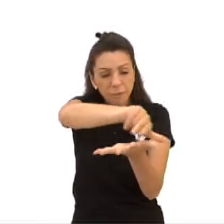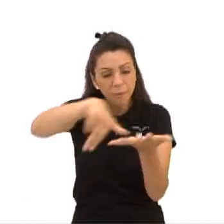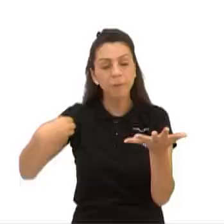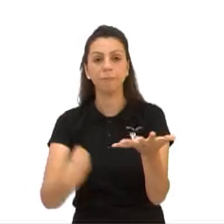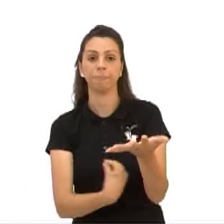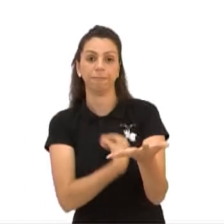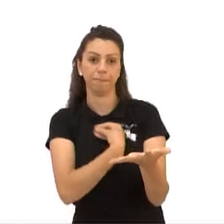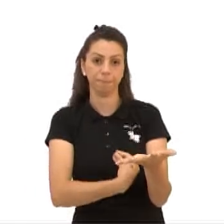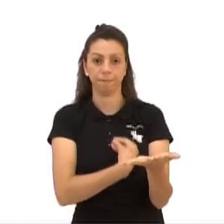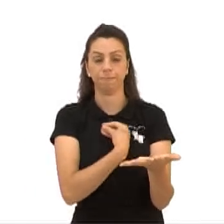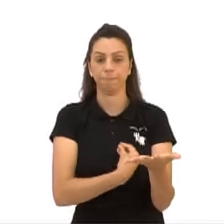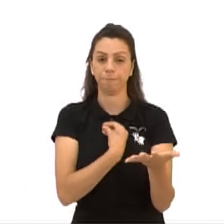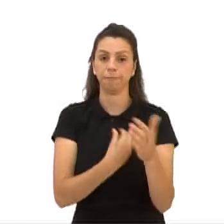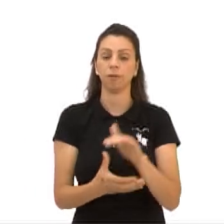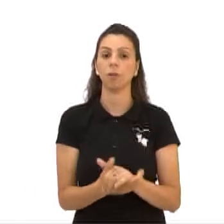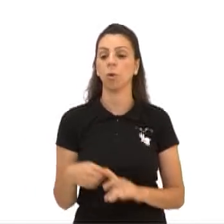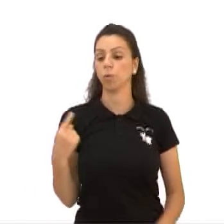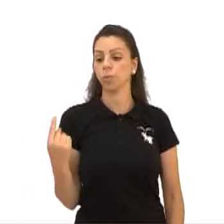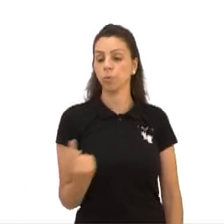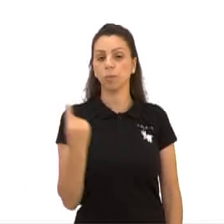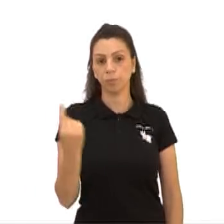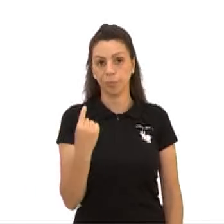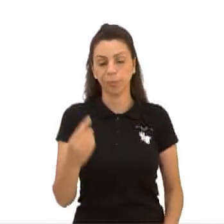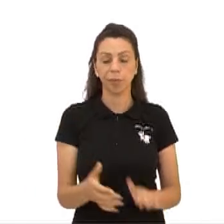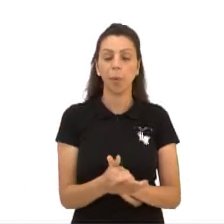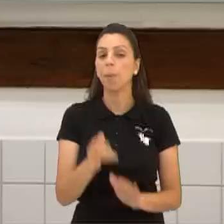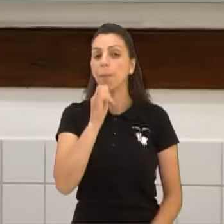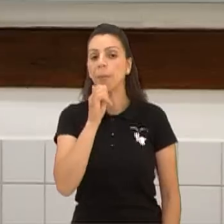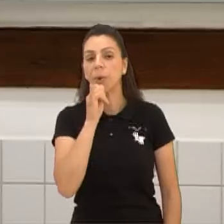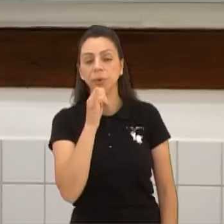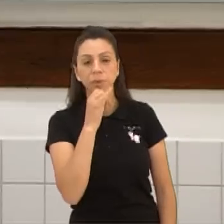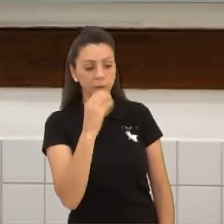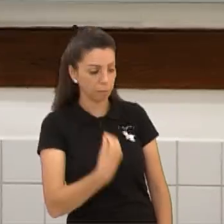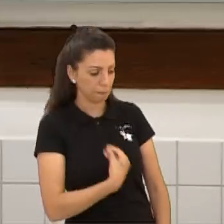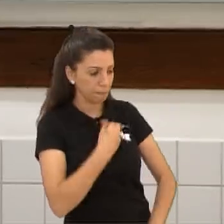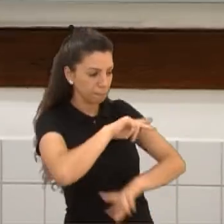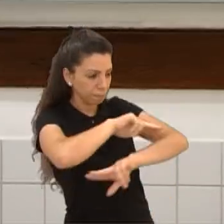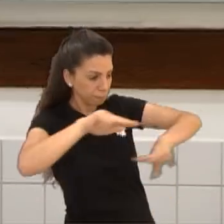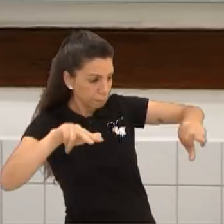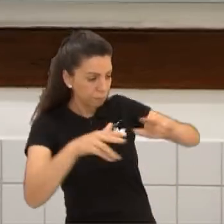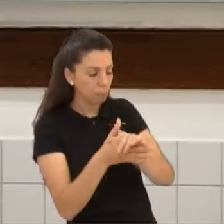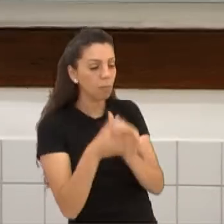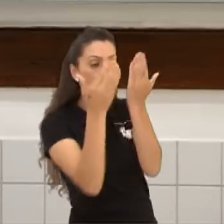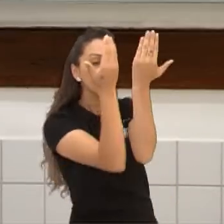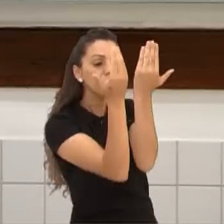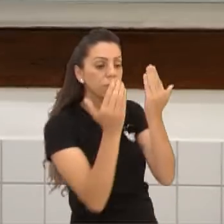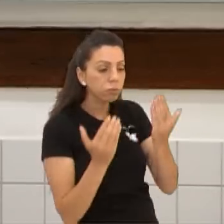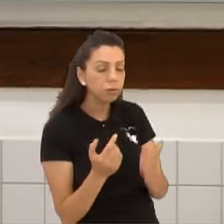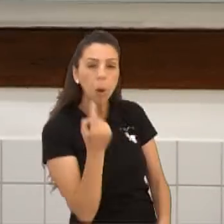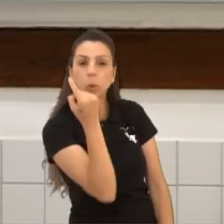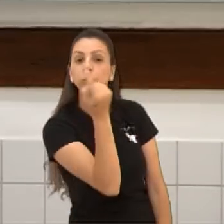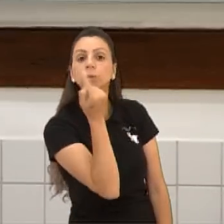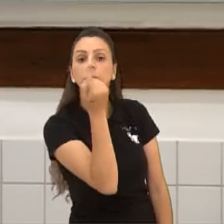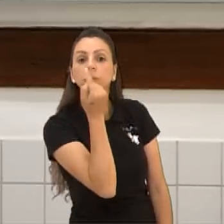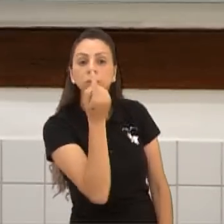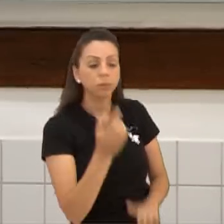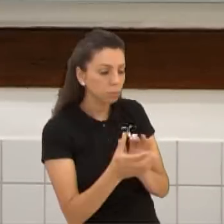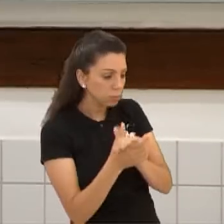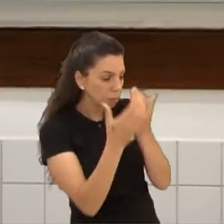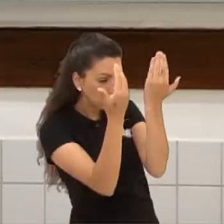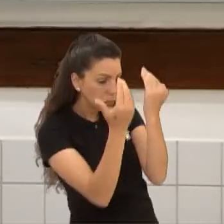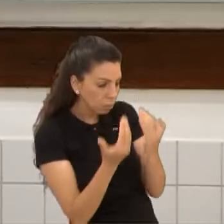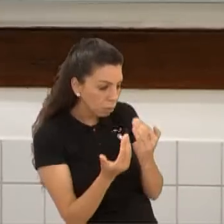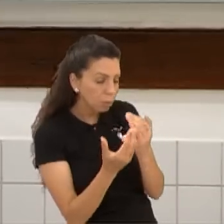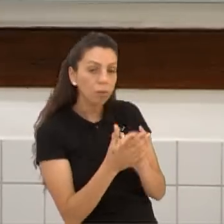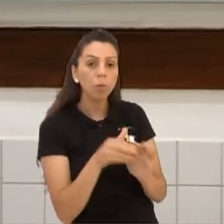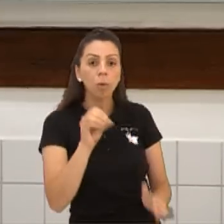em sua individualidade. Então, quando eu pego lá um ser vivo qualquer e estou analisando esse ser vivo, eu estou analisando um